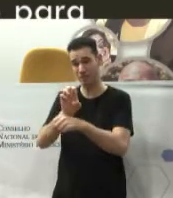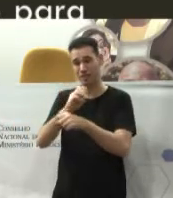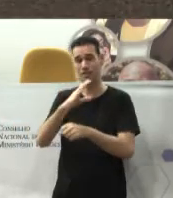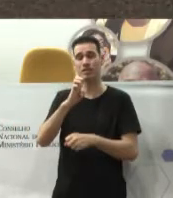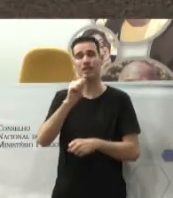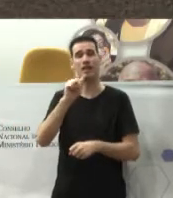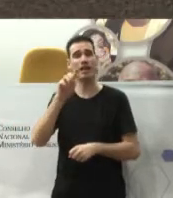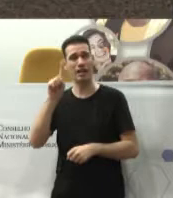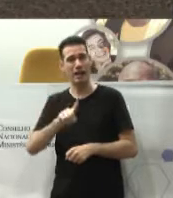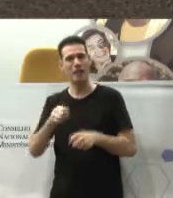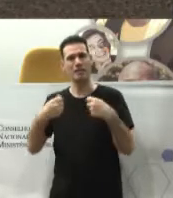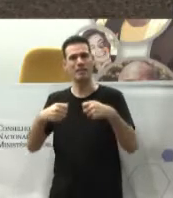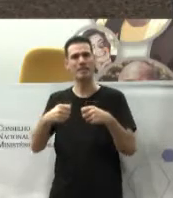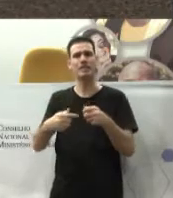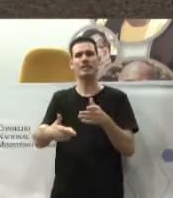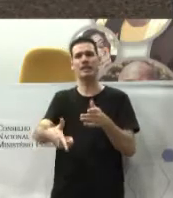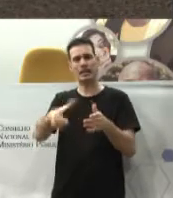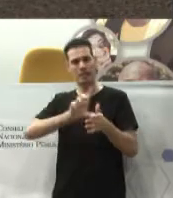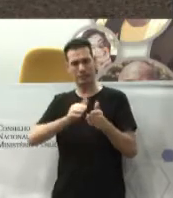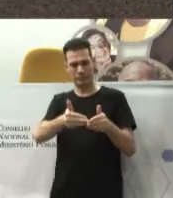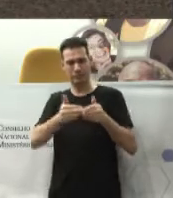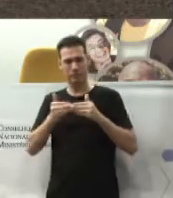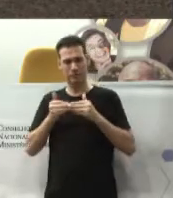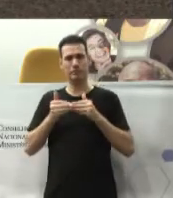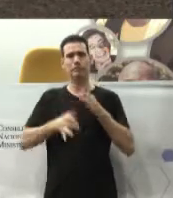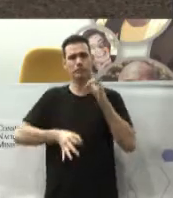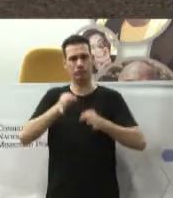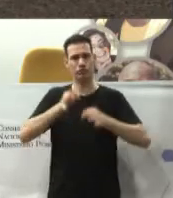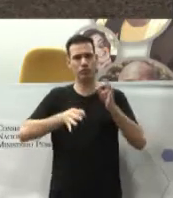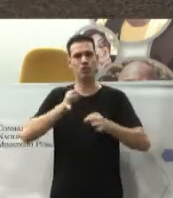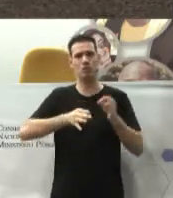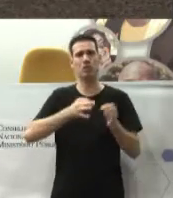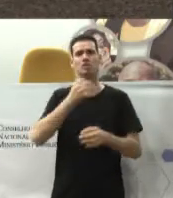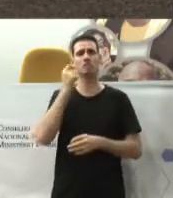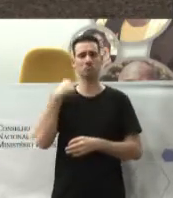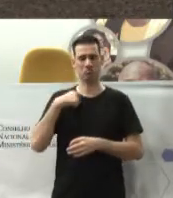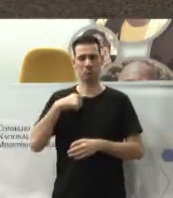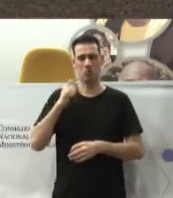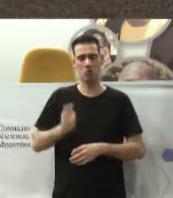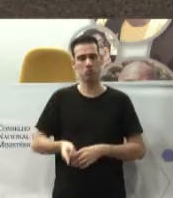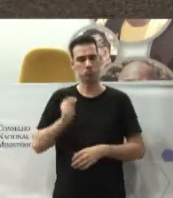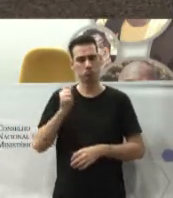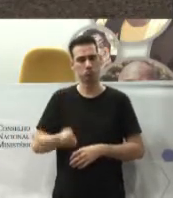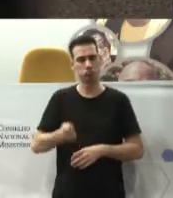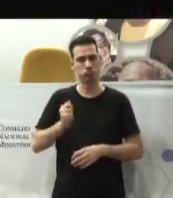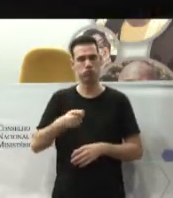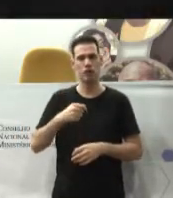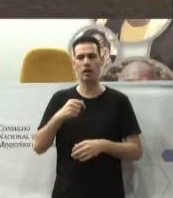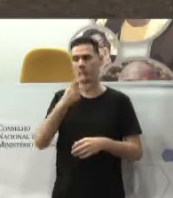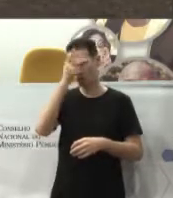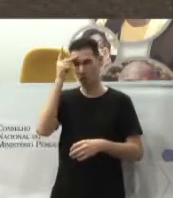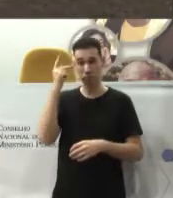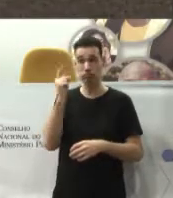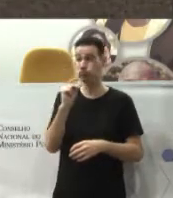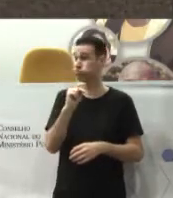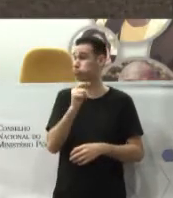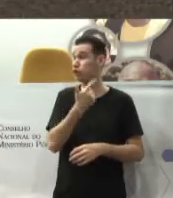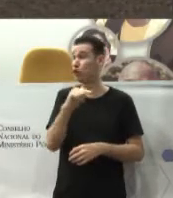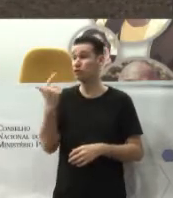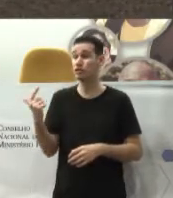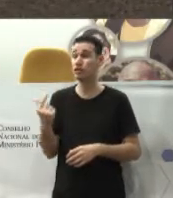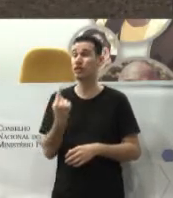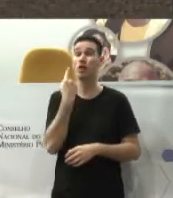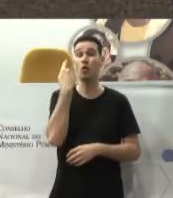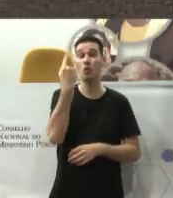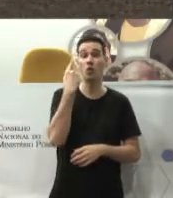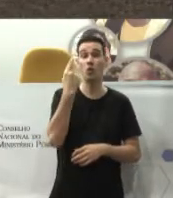judicial. Nós estamos falando de 2006 a 2016, que ninguém fazia cirurgia ortopédica de alta complexidade no